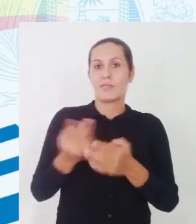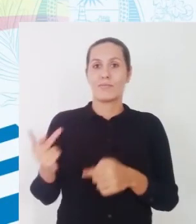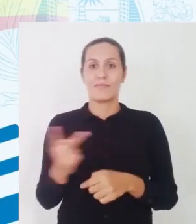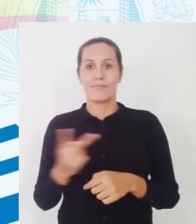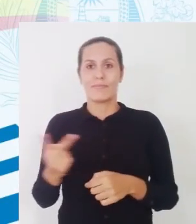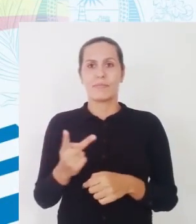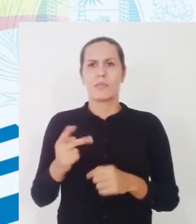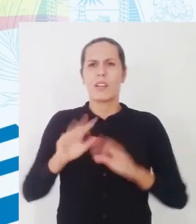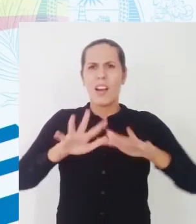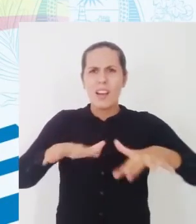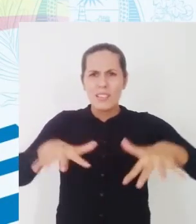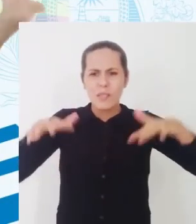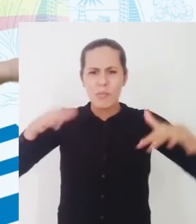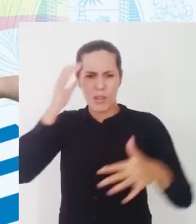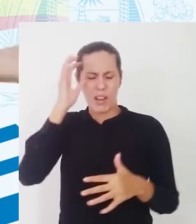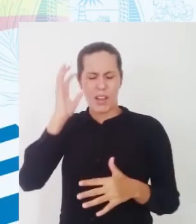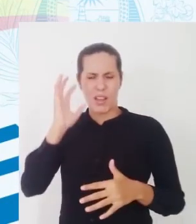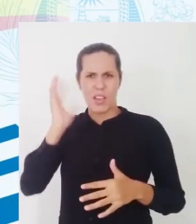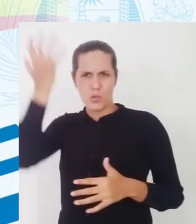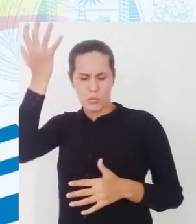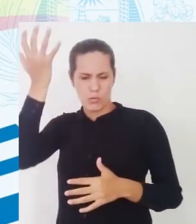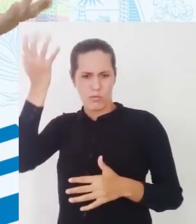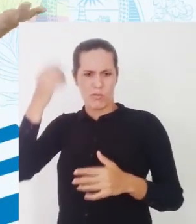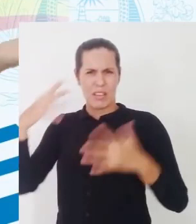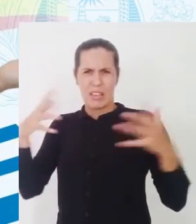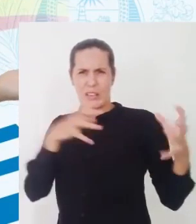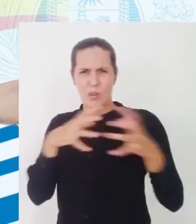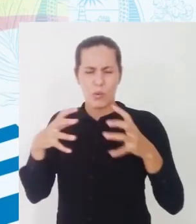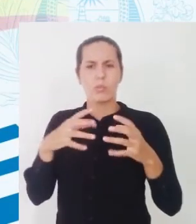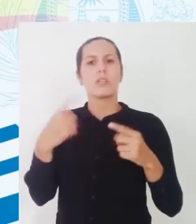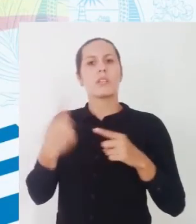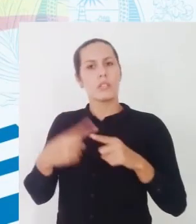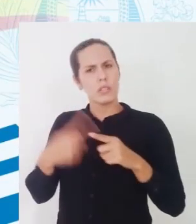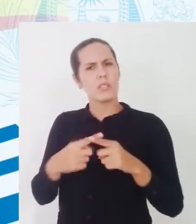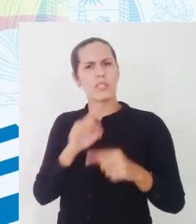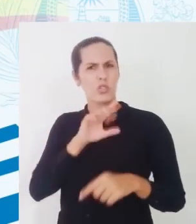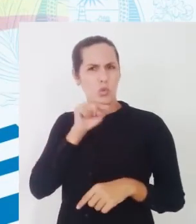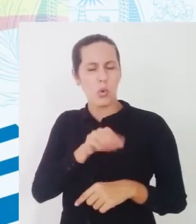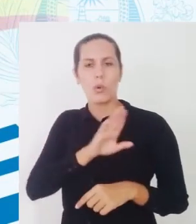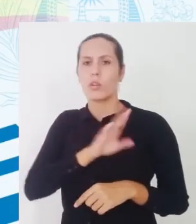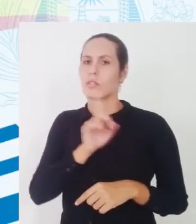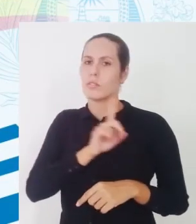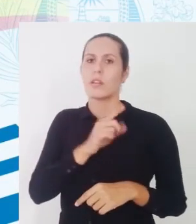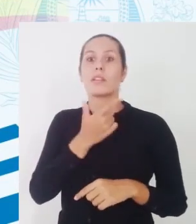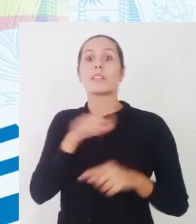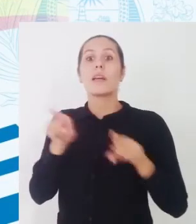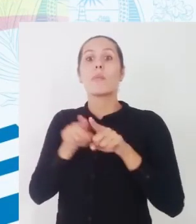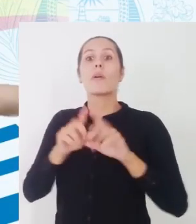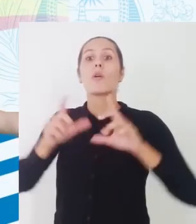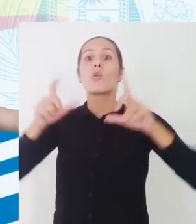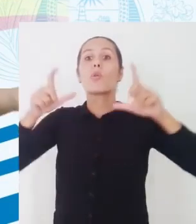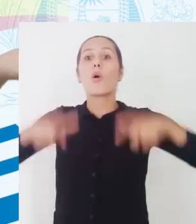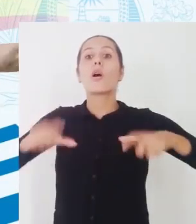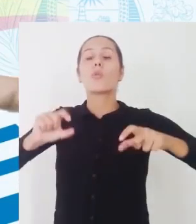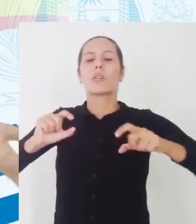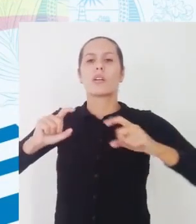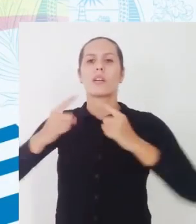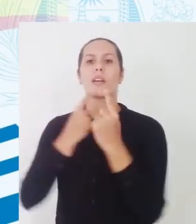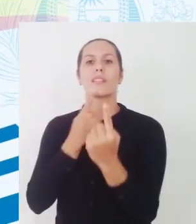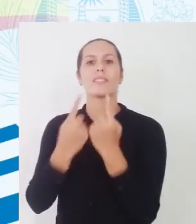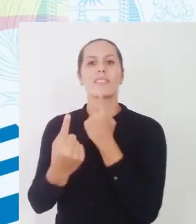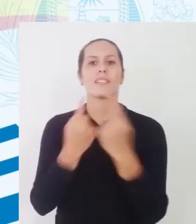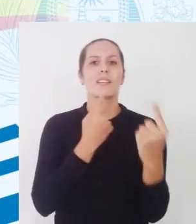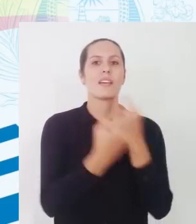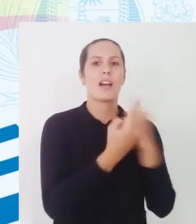assembleia não serve somente para resolver conflitos, para encontrar soluções para conflitos, mas também é um espaço de diálogo entre todos